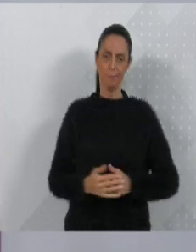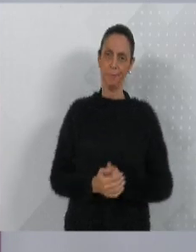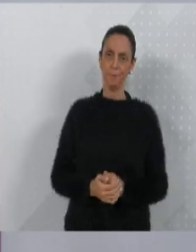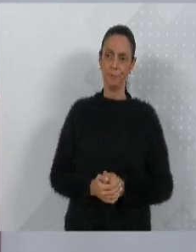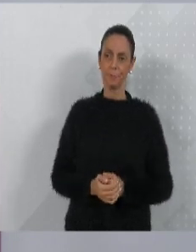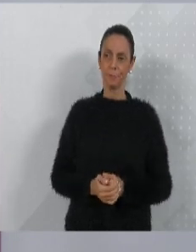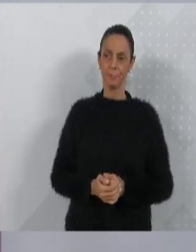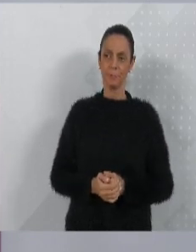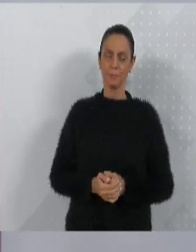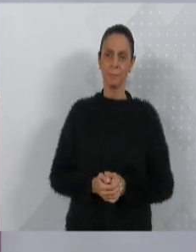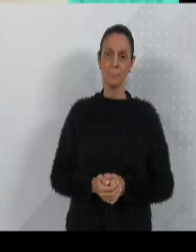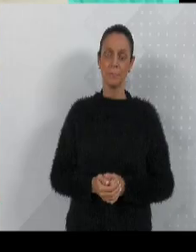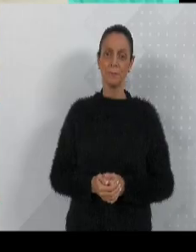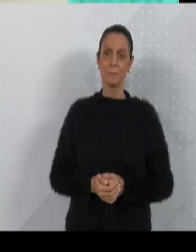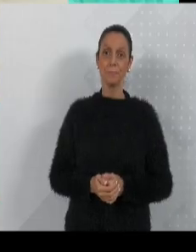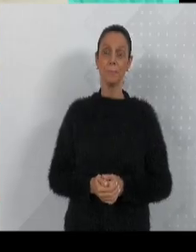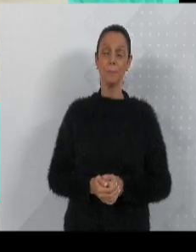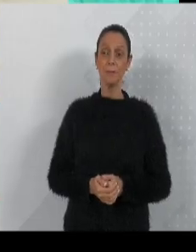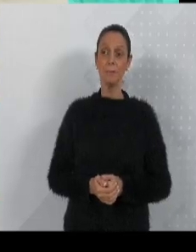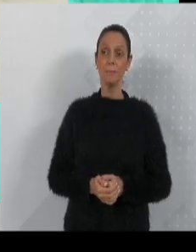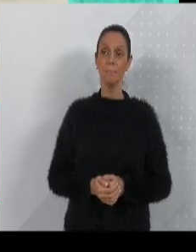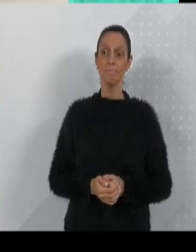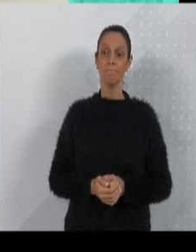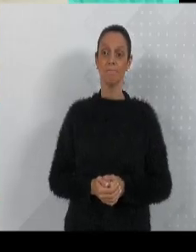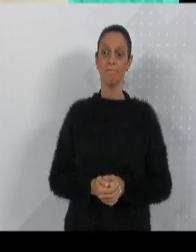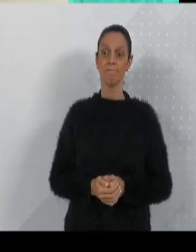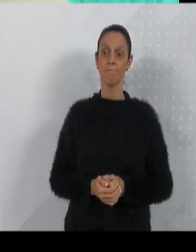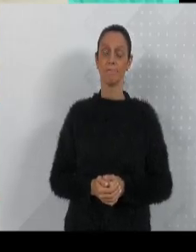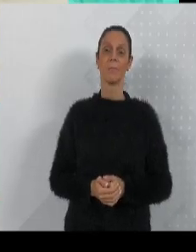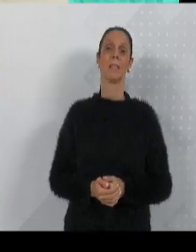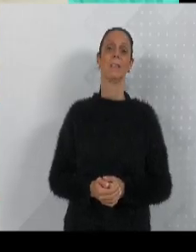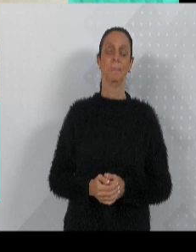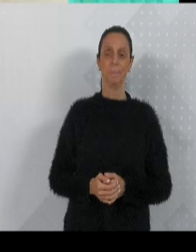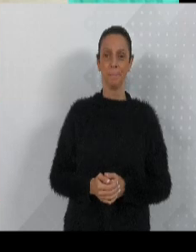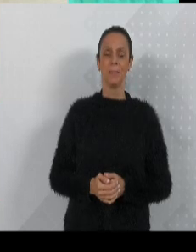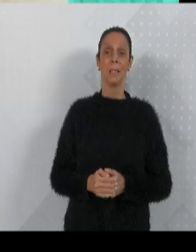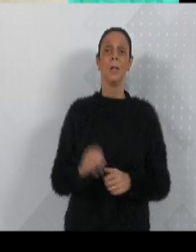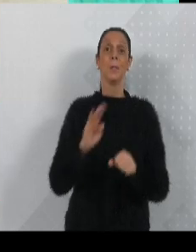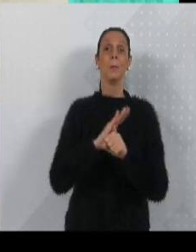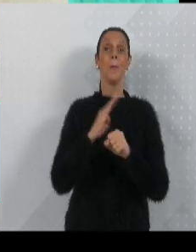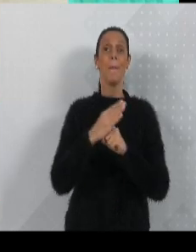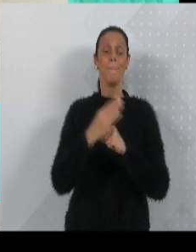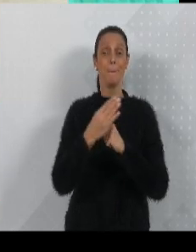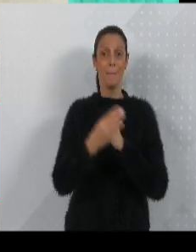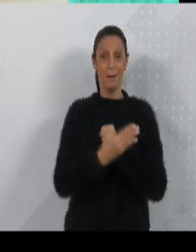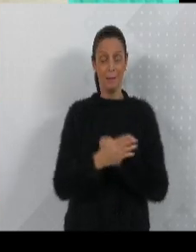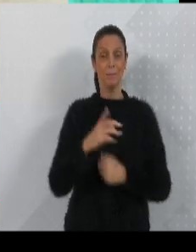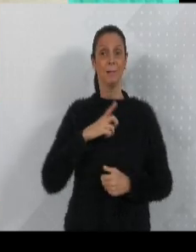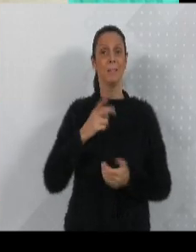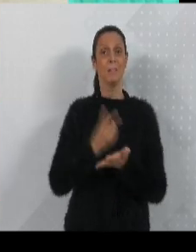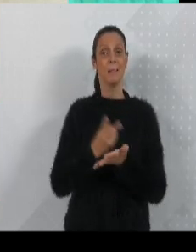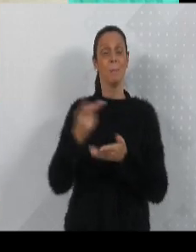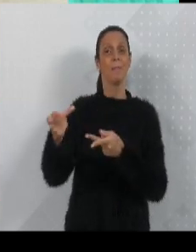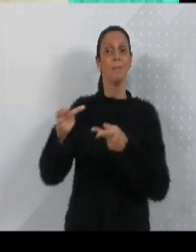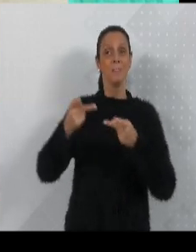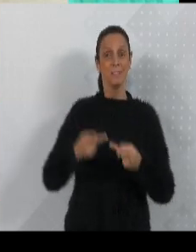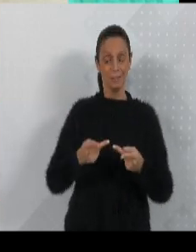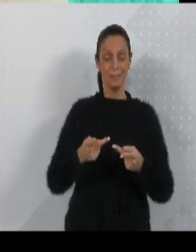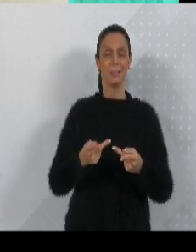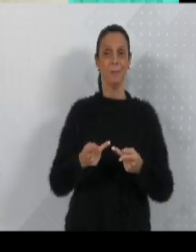ali nós tivemos uma visita semestral no nosso bairro ali na nossa escola né Então aí a a